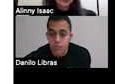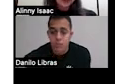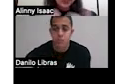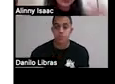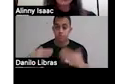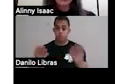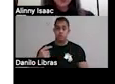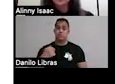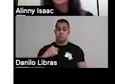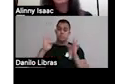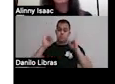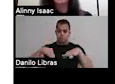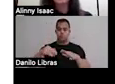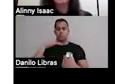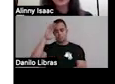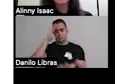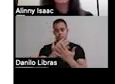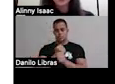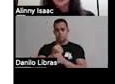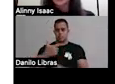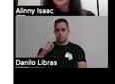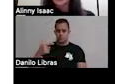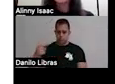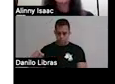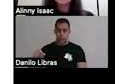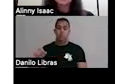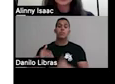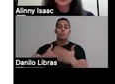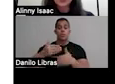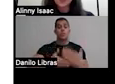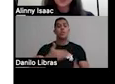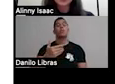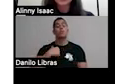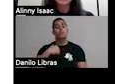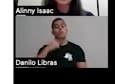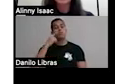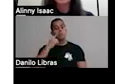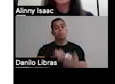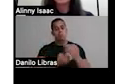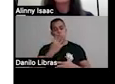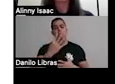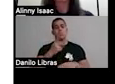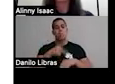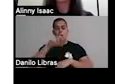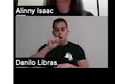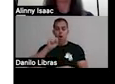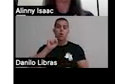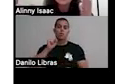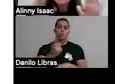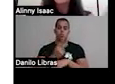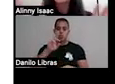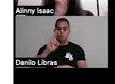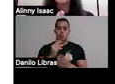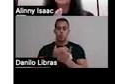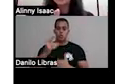executei, onde eu desenvolvi o meu pós-doutorado. E aí, durante o meu pós-doutorado, que comecei em 2020, eu trabalhei,